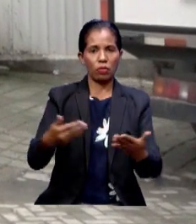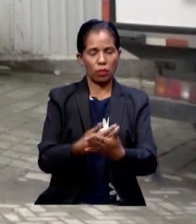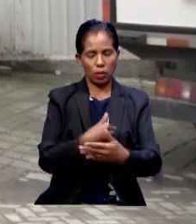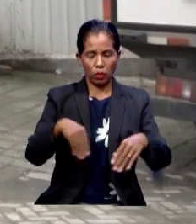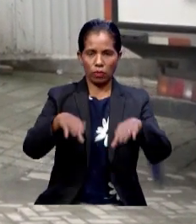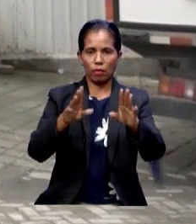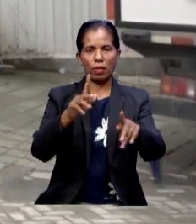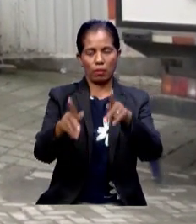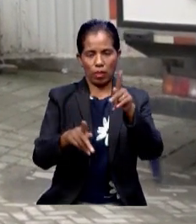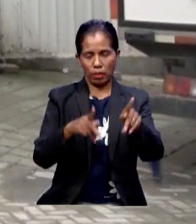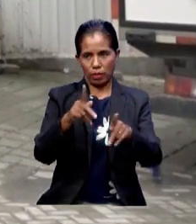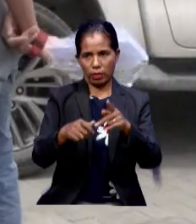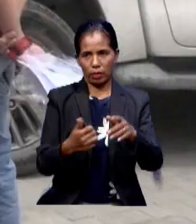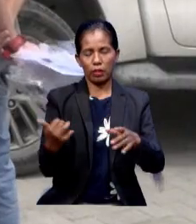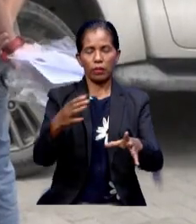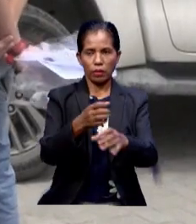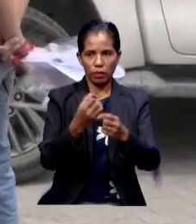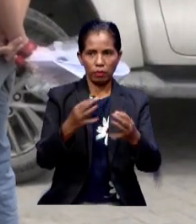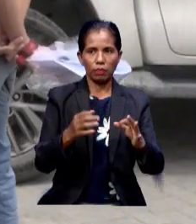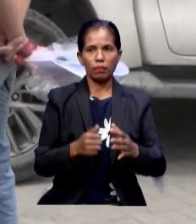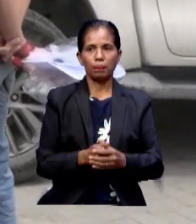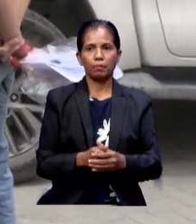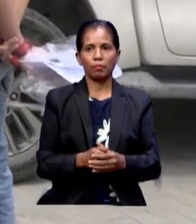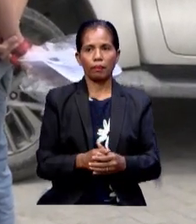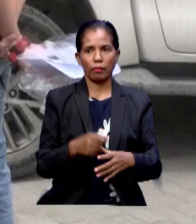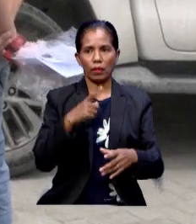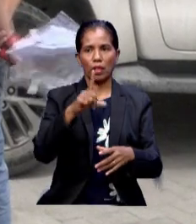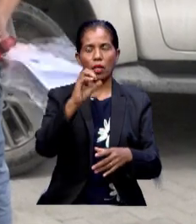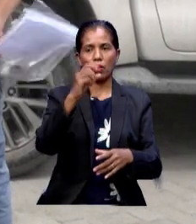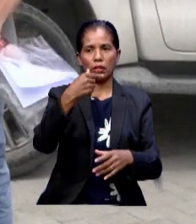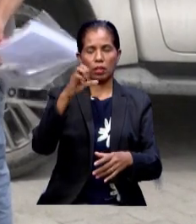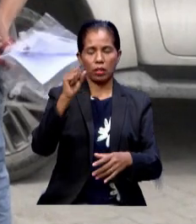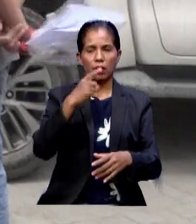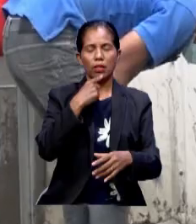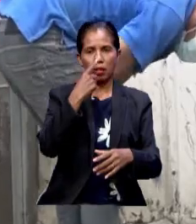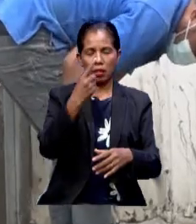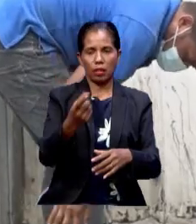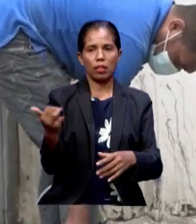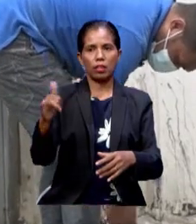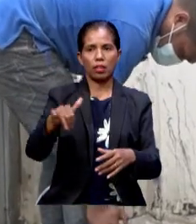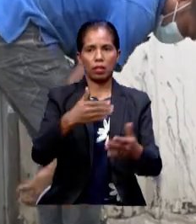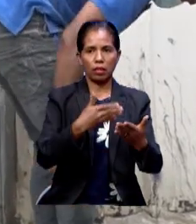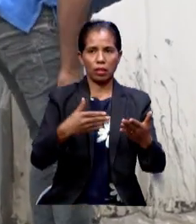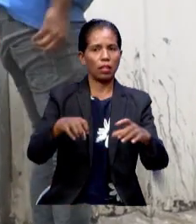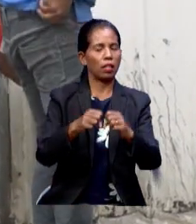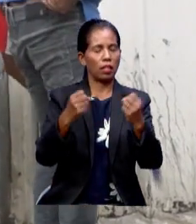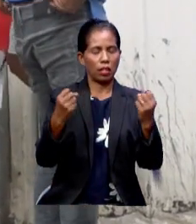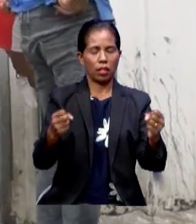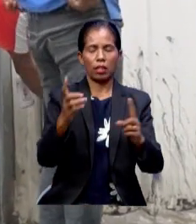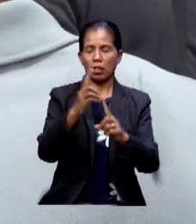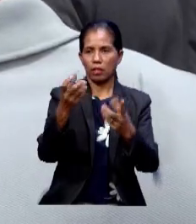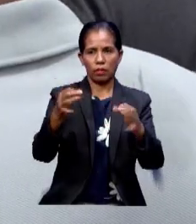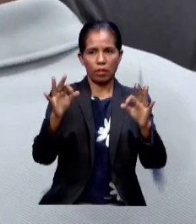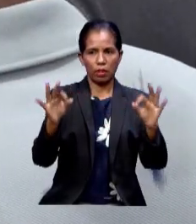consumidores. Ne o insira foti ana. Enquanto menezer logística companhia Memar hateten, sasang nebe at ona ka pra